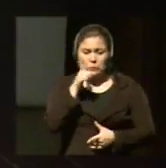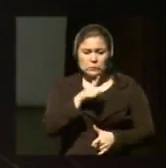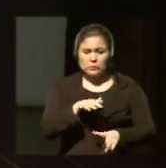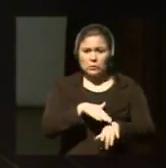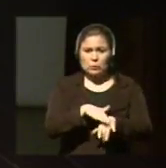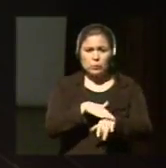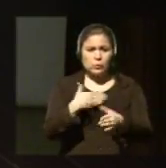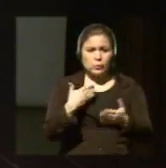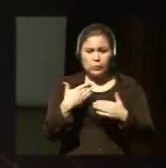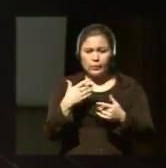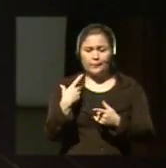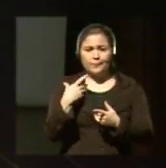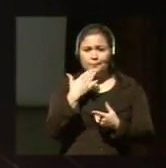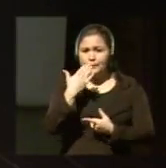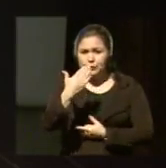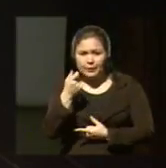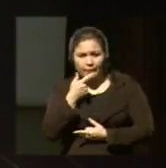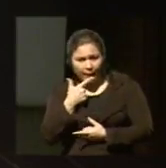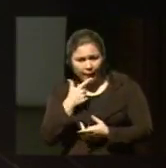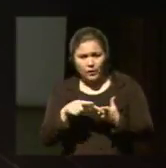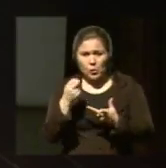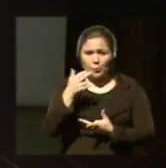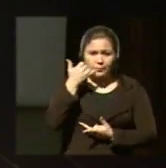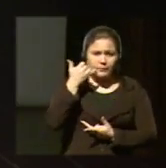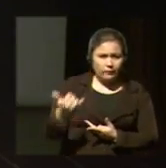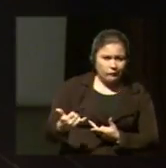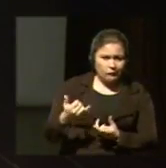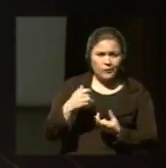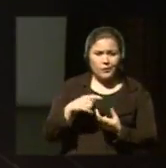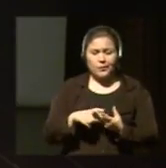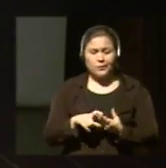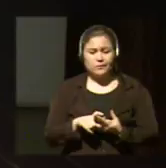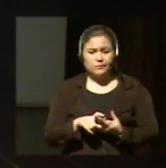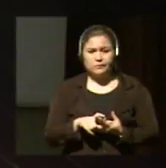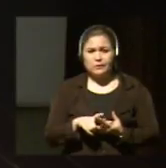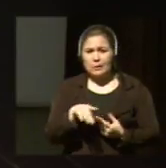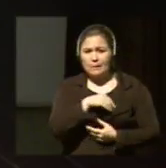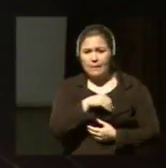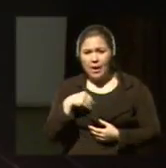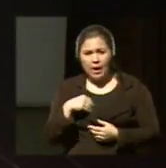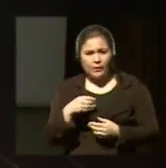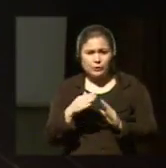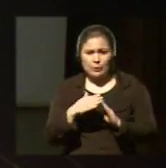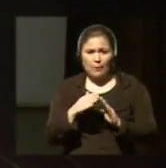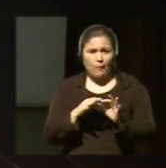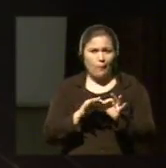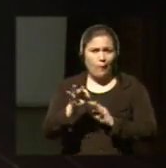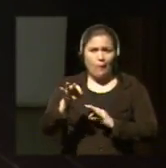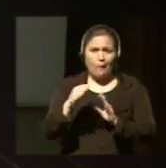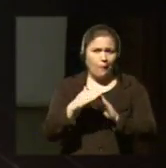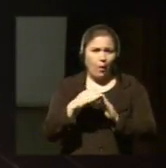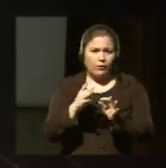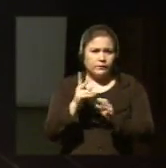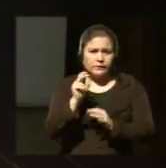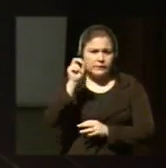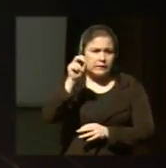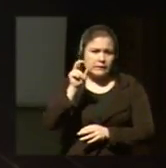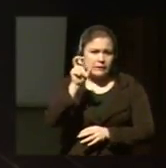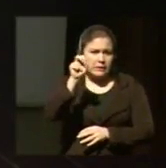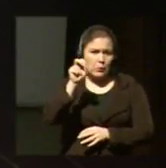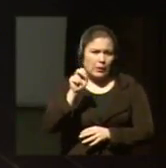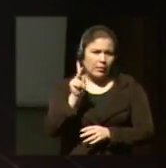encomendar remédios ou por telefone. A vinda de um médico que mora 50 quilômetros mais adiante.